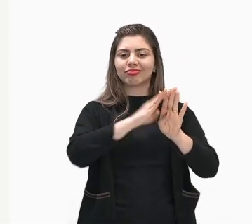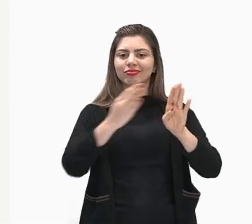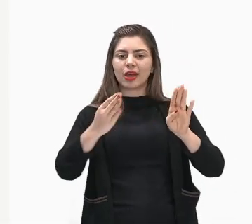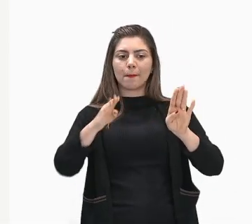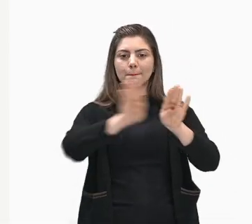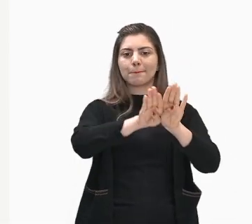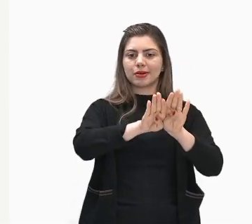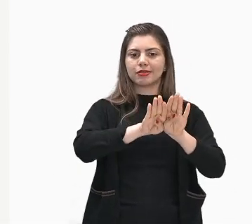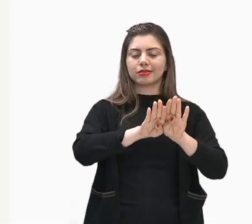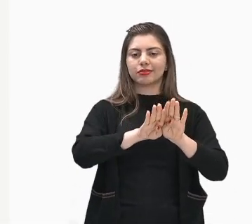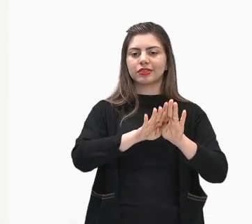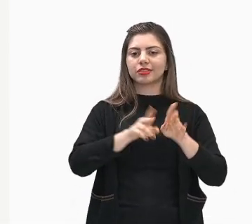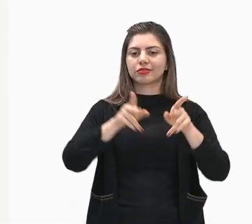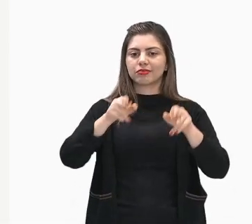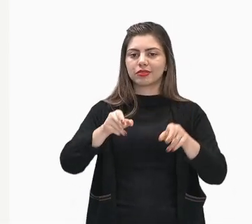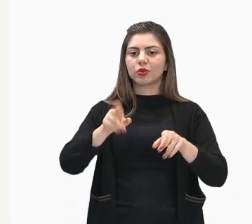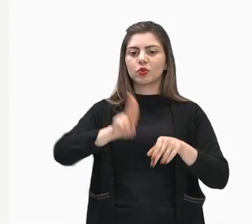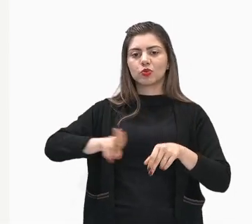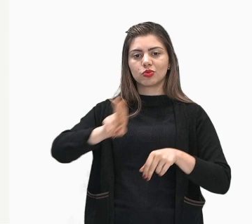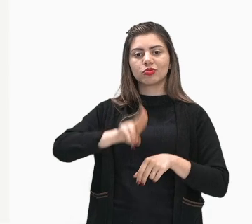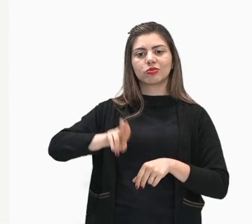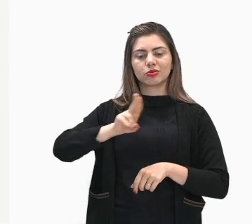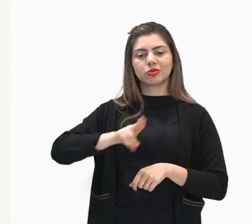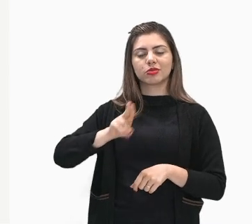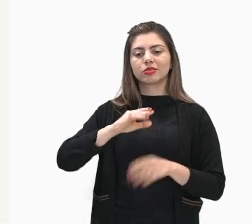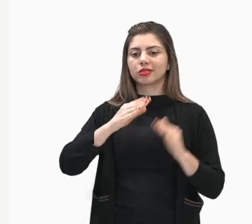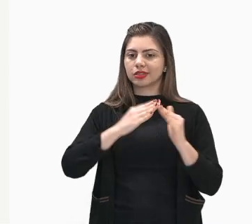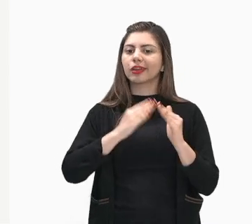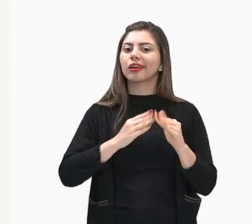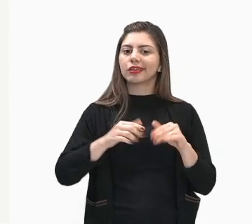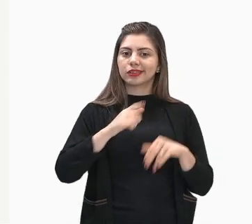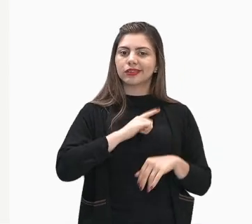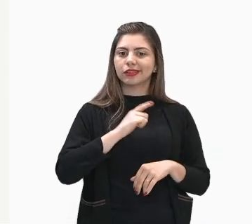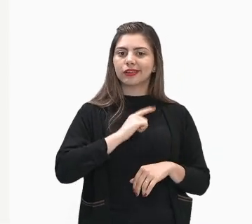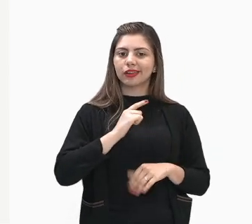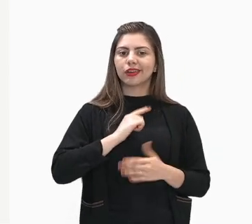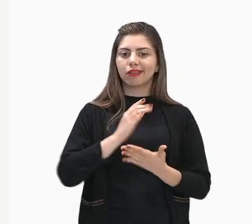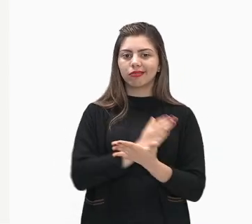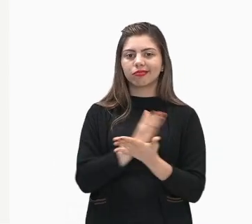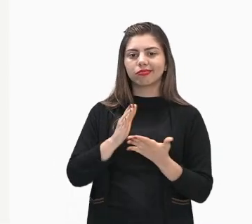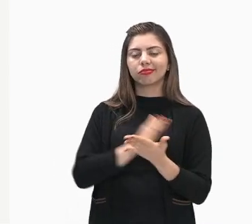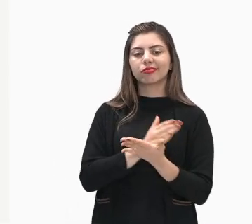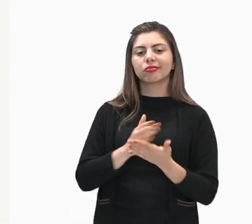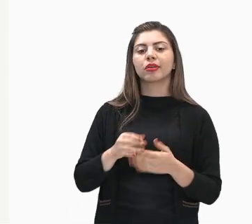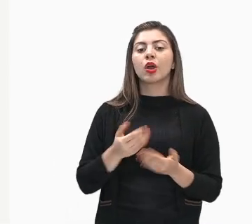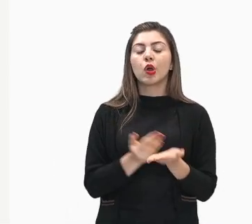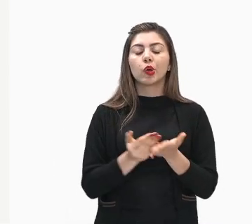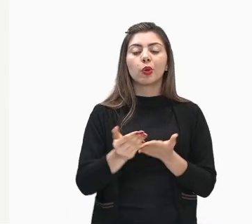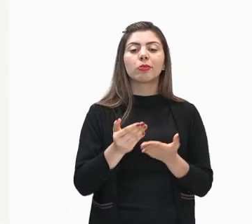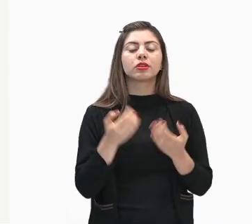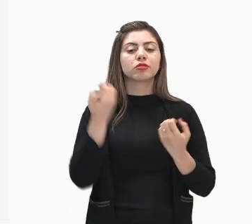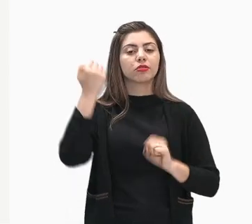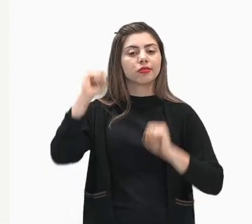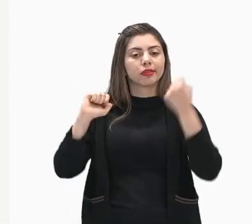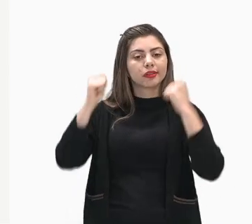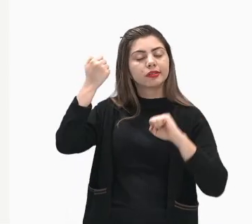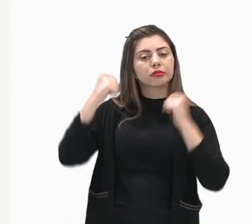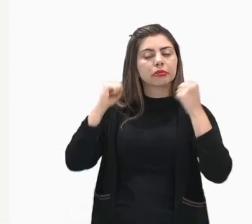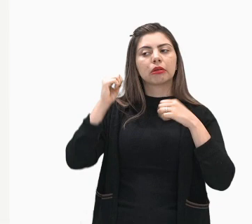eletromagnética, que hoje está sendo usada até nas portas de residências. Começou a ser usado nas portas de indústria, nas portas